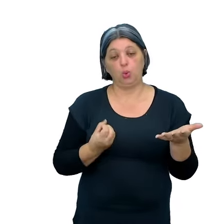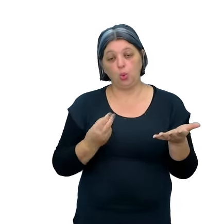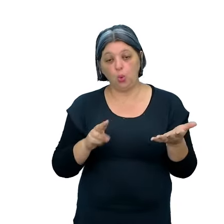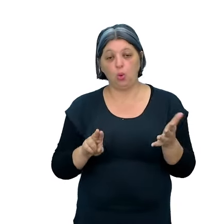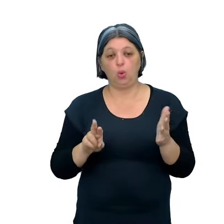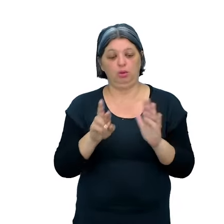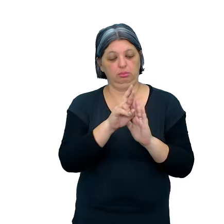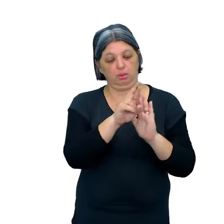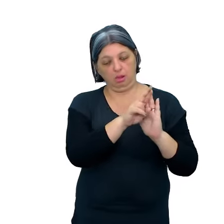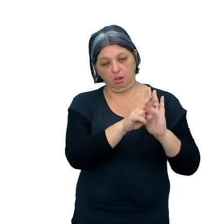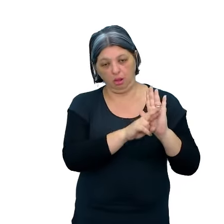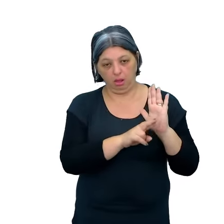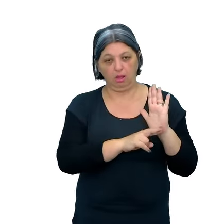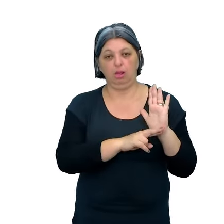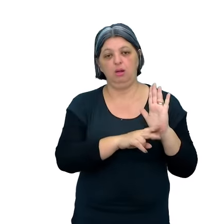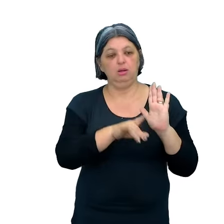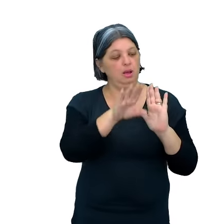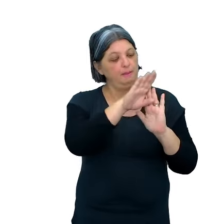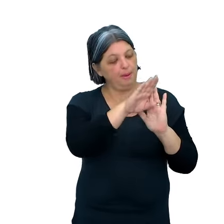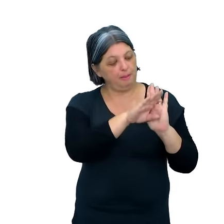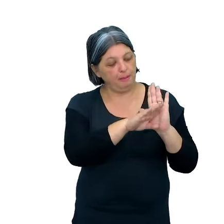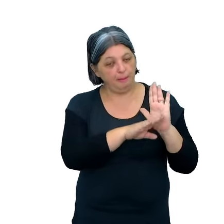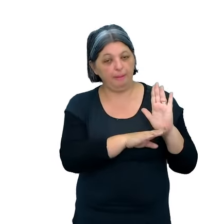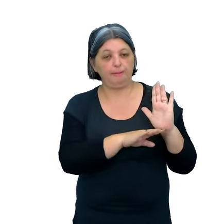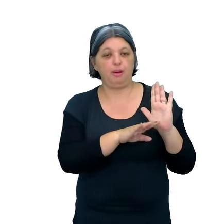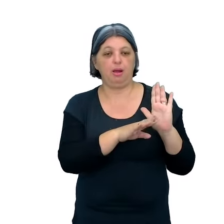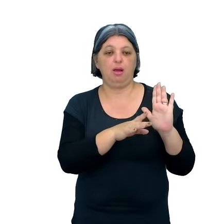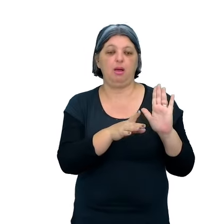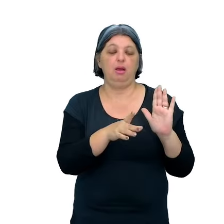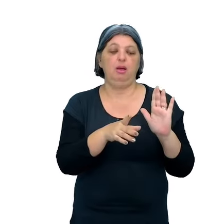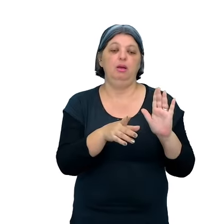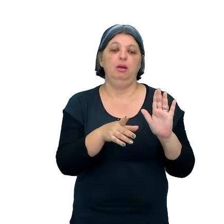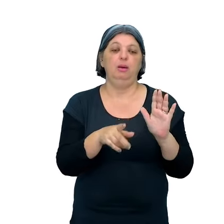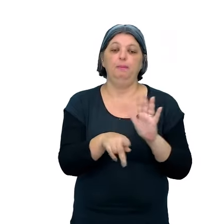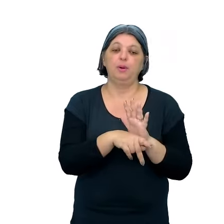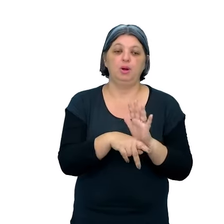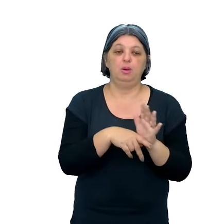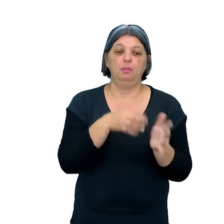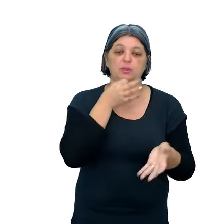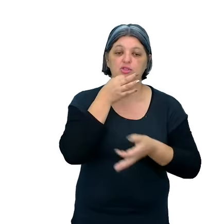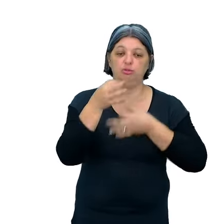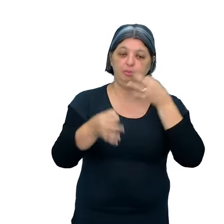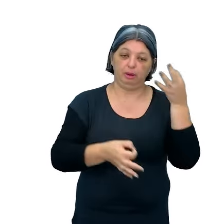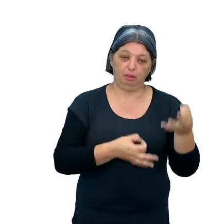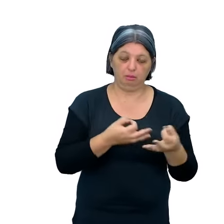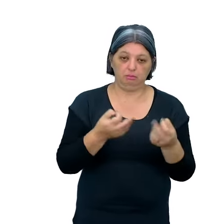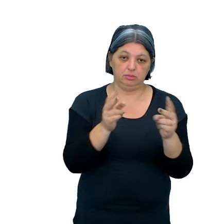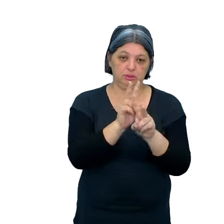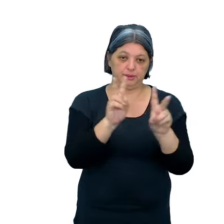podem então definir os argumentos e contra-argumentos a partir de um tema